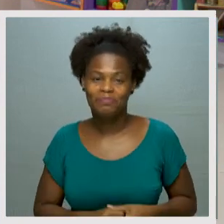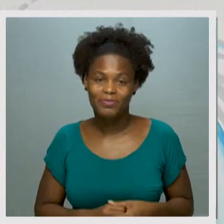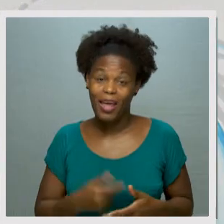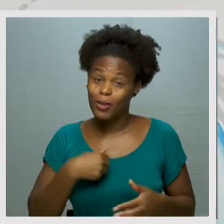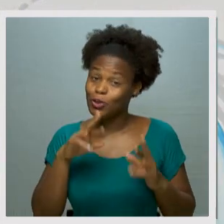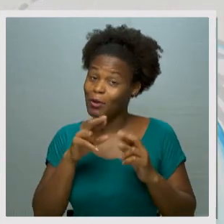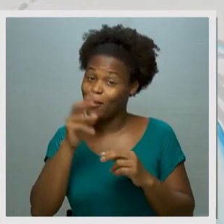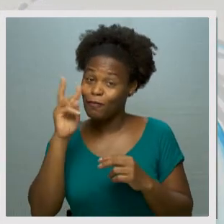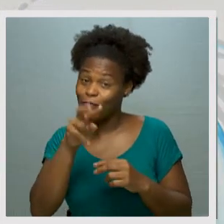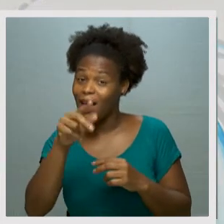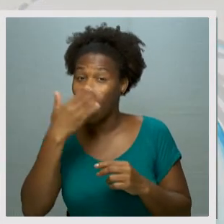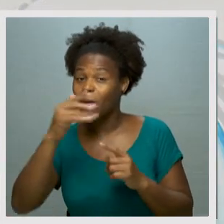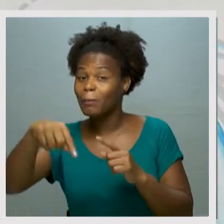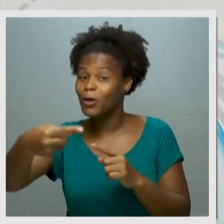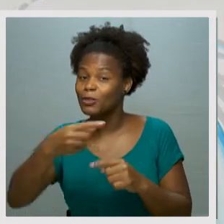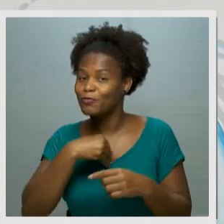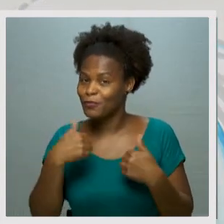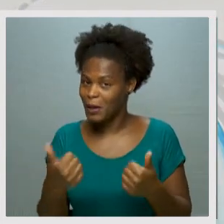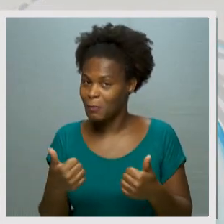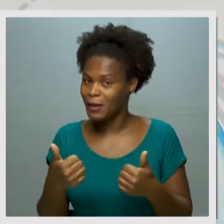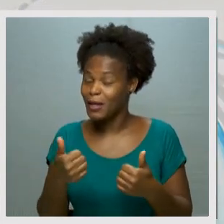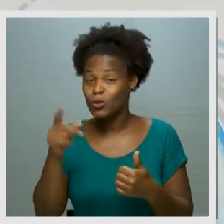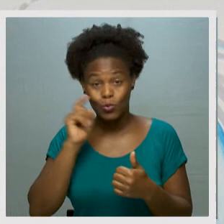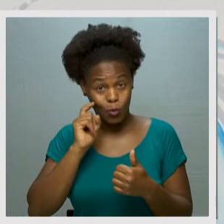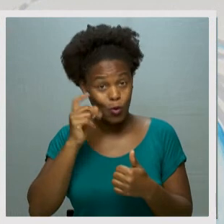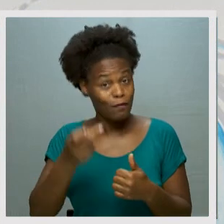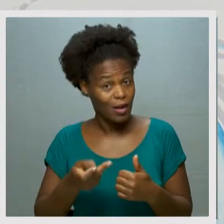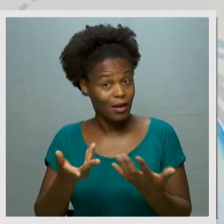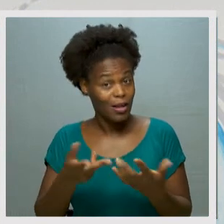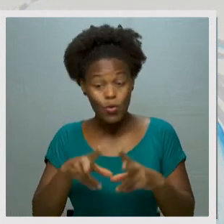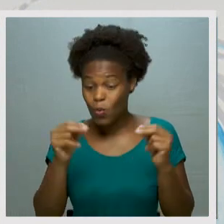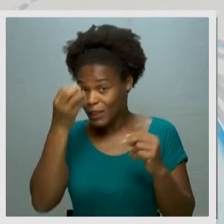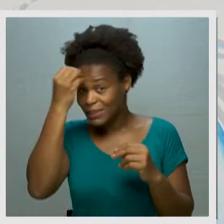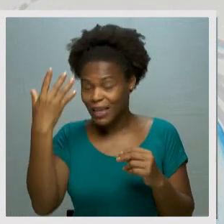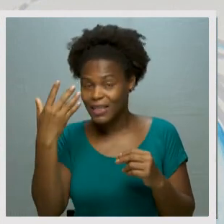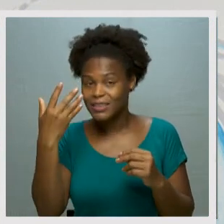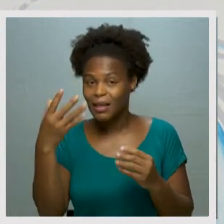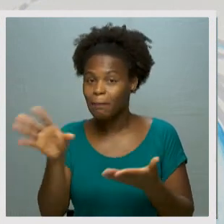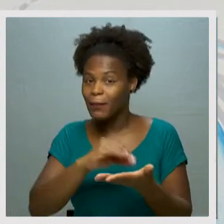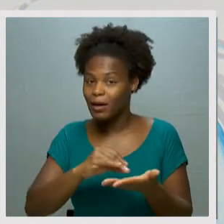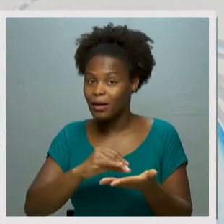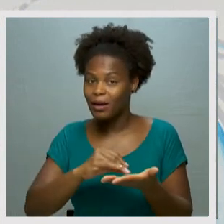Casa. Espero ver-vos na próxima aula. Fiquem bem, fiquem seguros. Nunca esquecer,